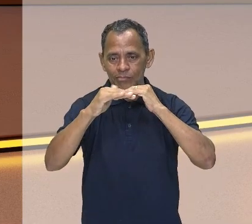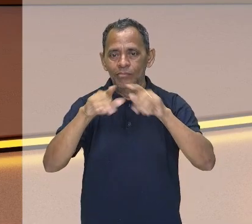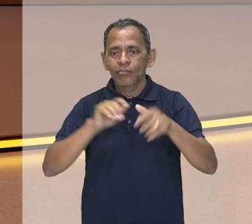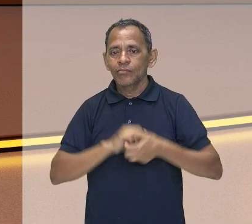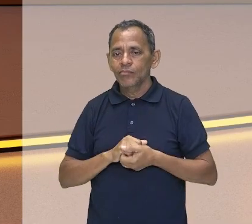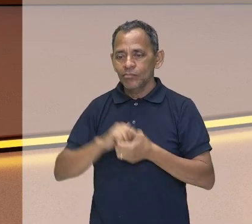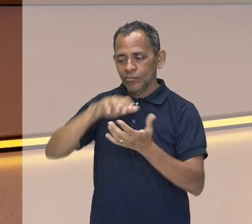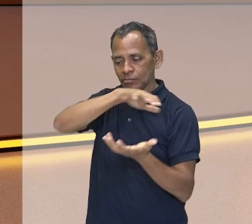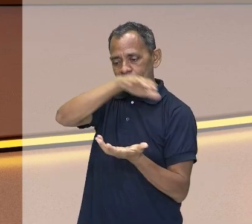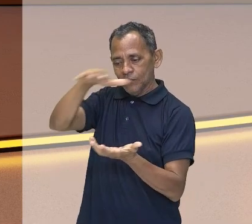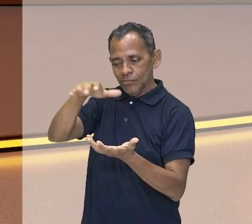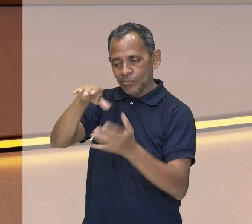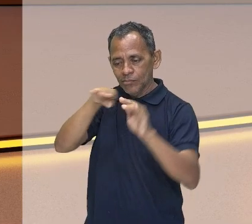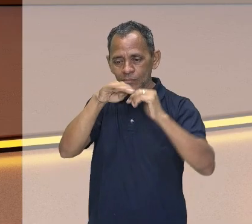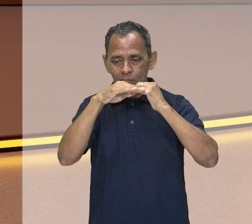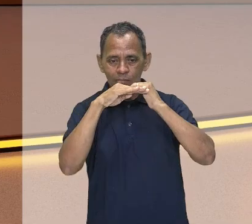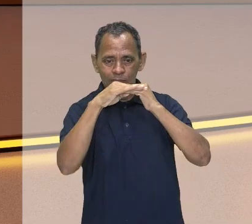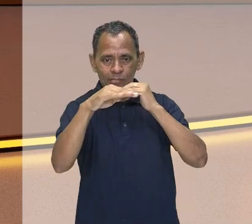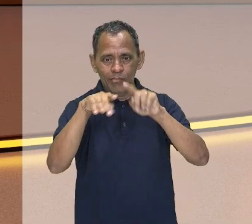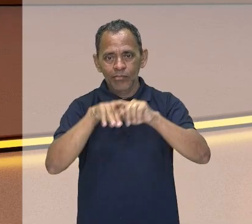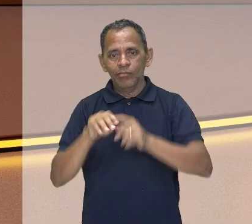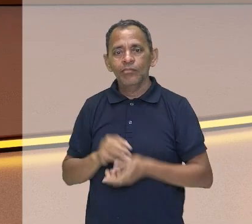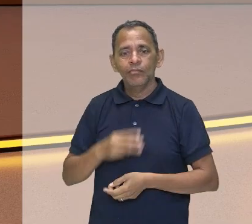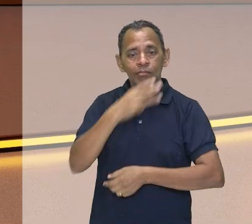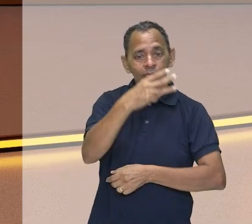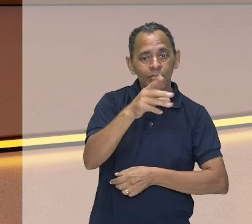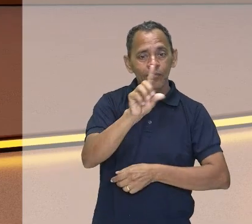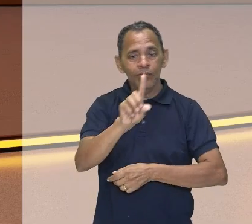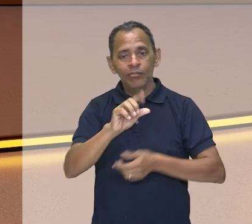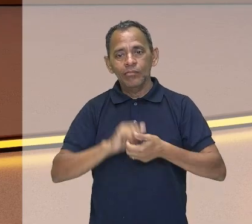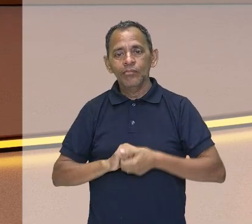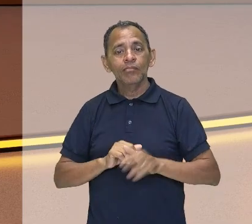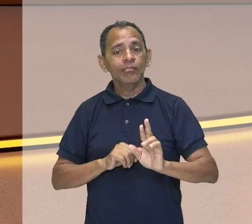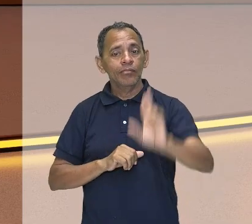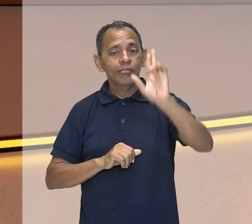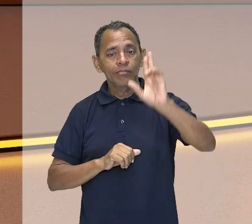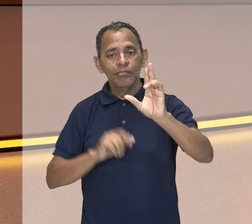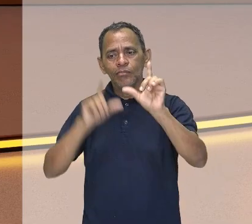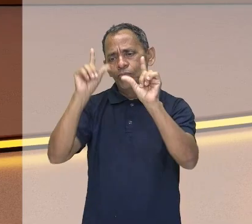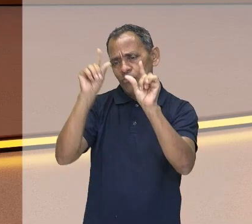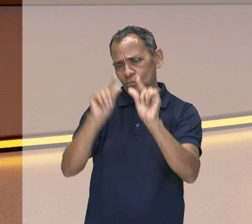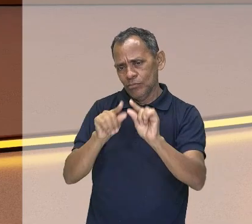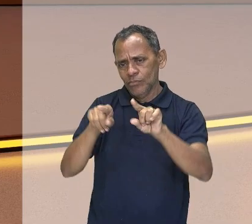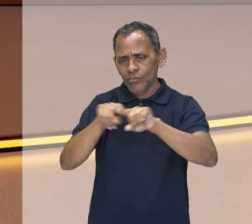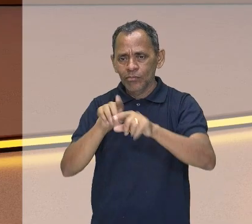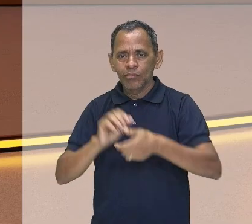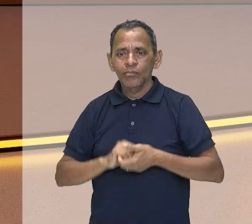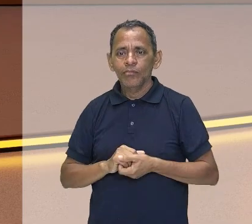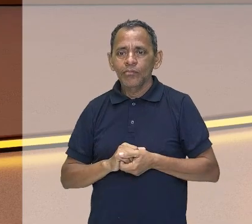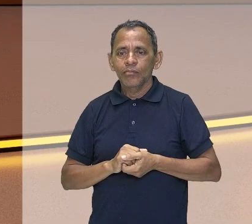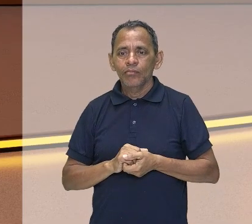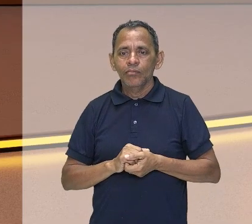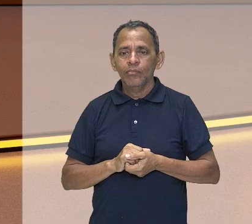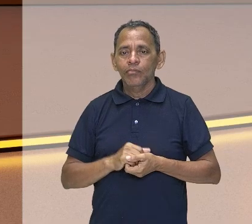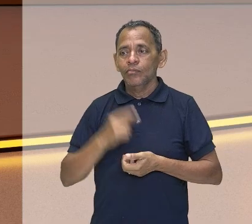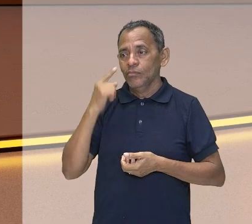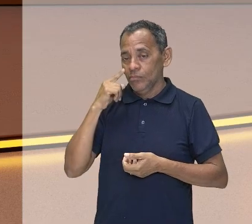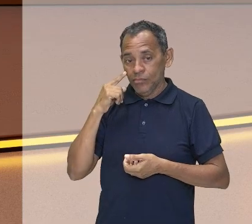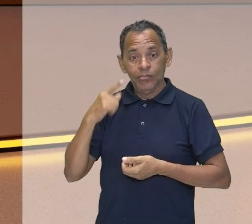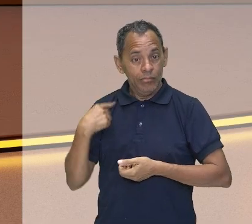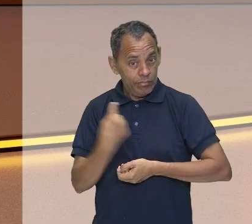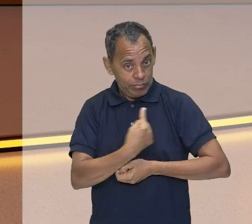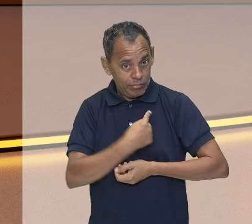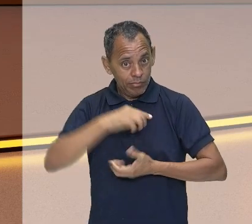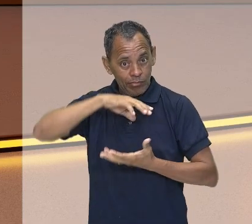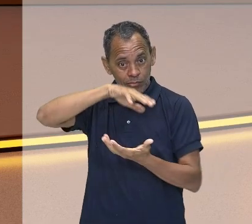superfície plana e em um plano bidimensional. E ele é uma representação reduzida, né? Como vocês sabem, olha, o nosso planeta, ele não